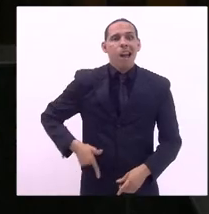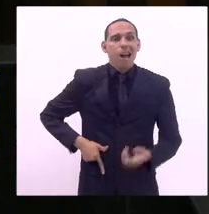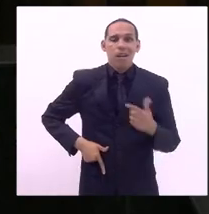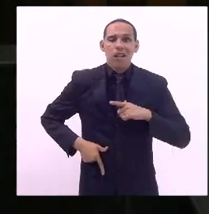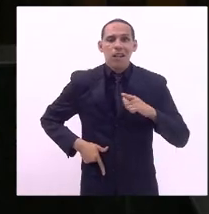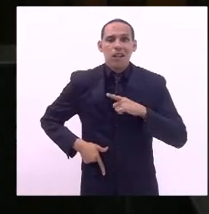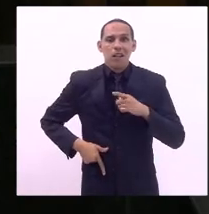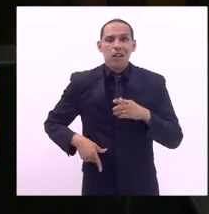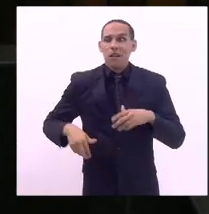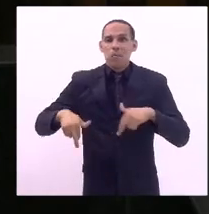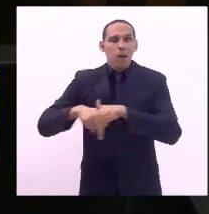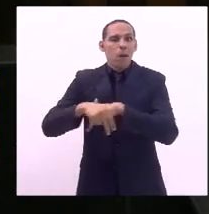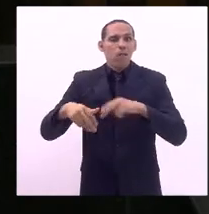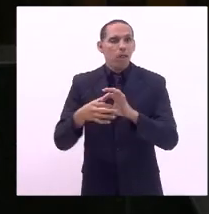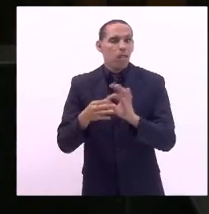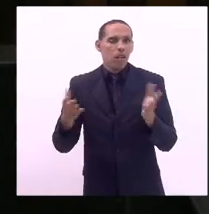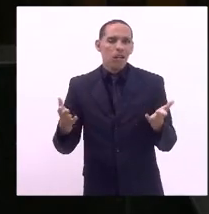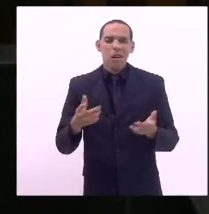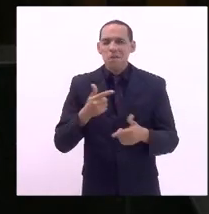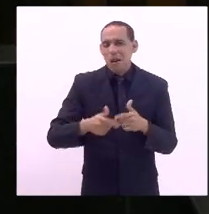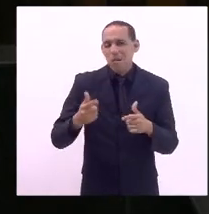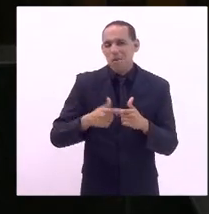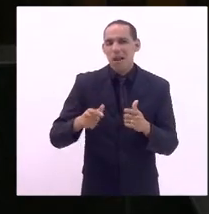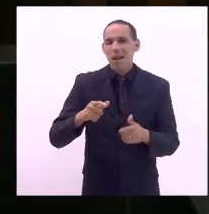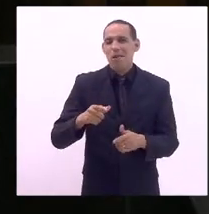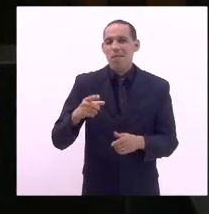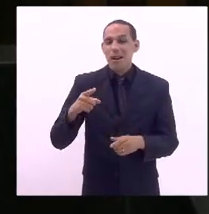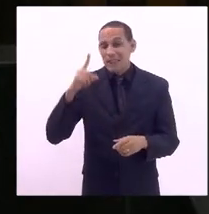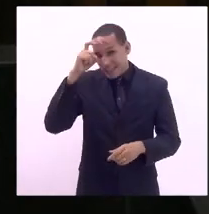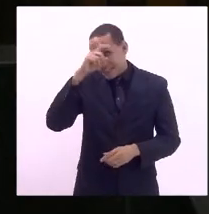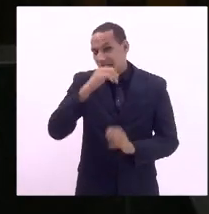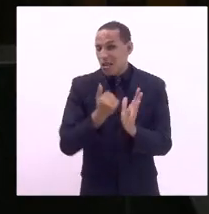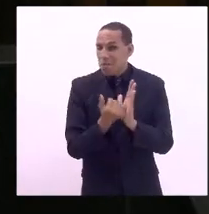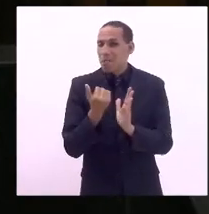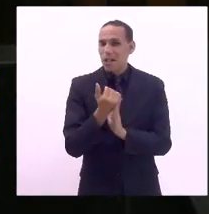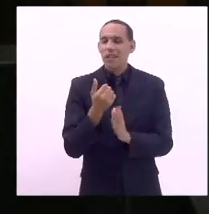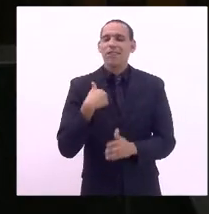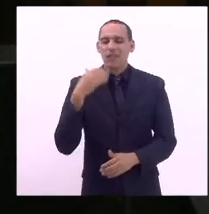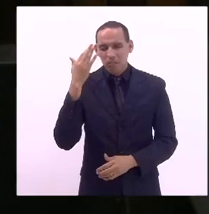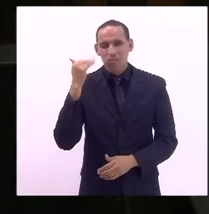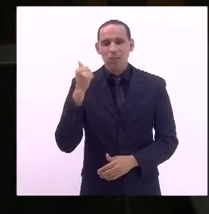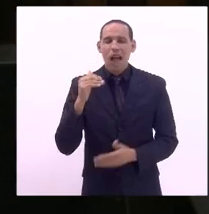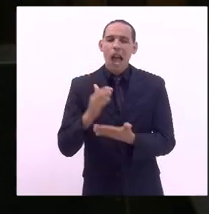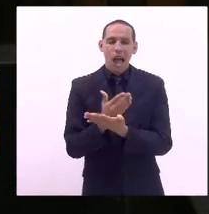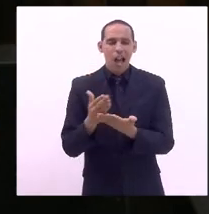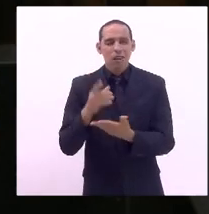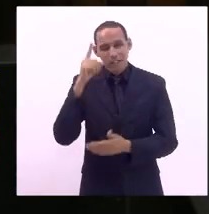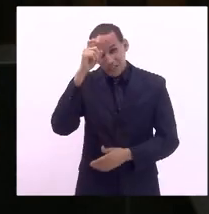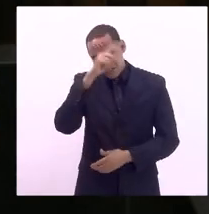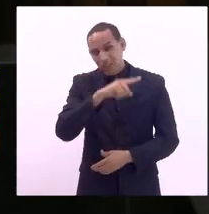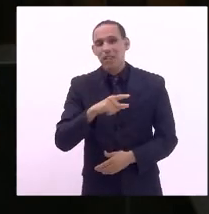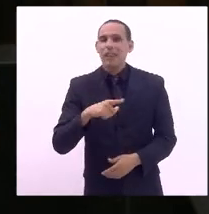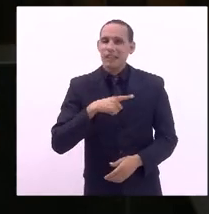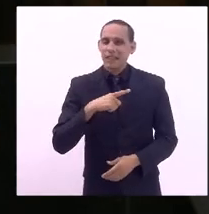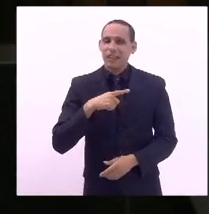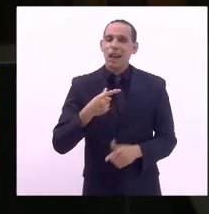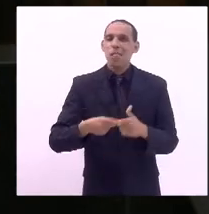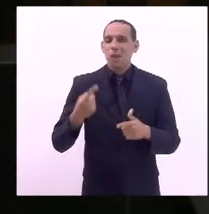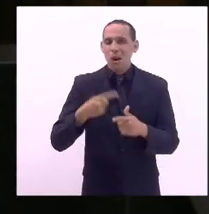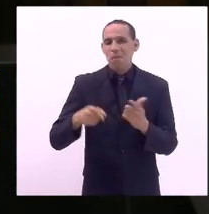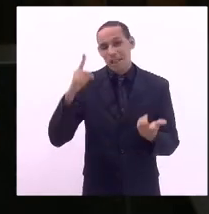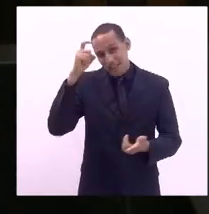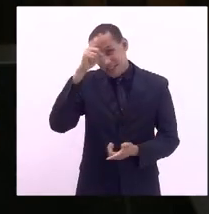aí. Só que o problema, deputada Tia Ju, é mais complexo. E eu sei que algumas pessoas têm dificuldade para entender problemas